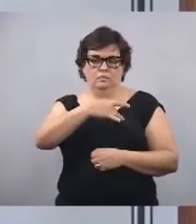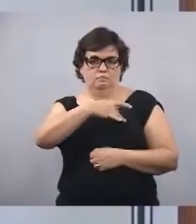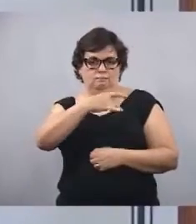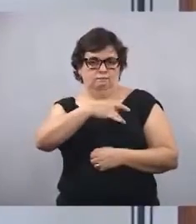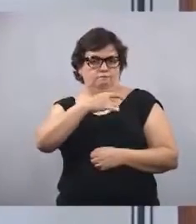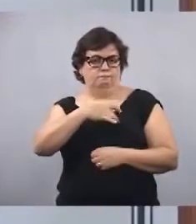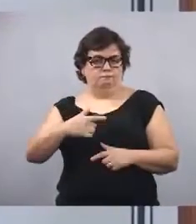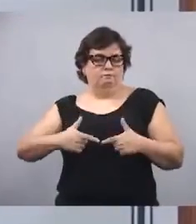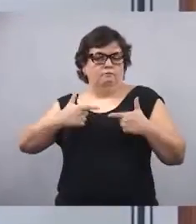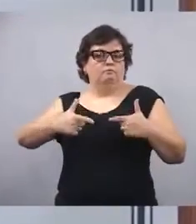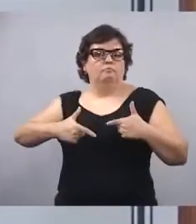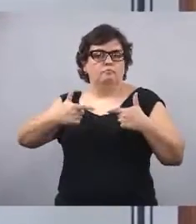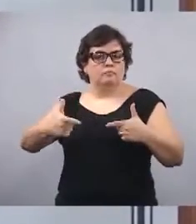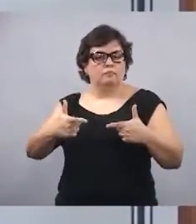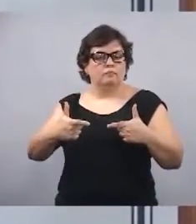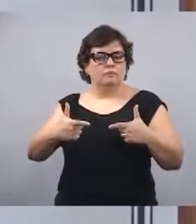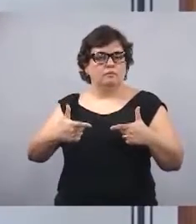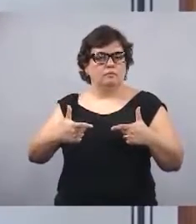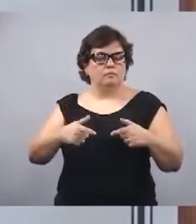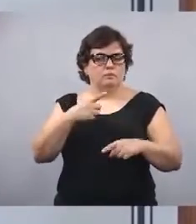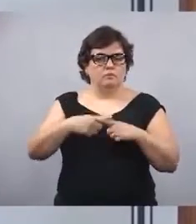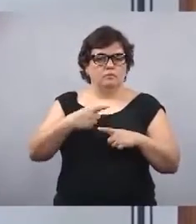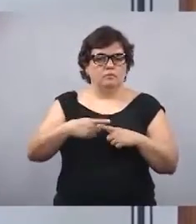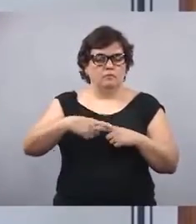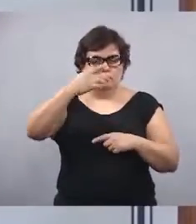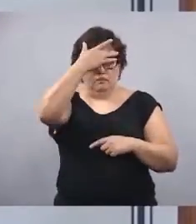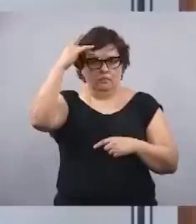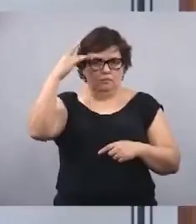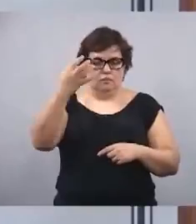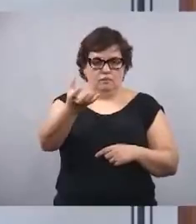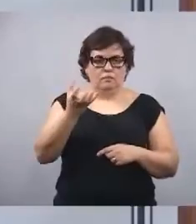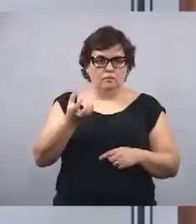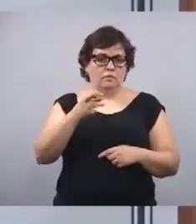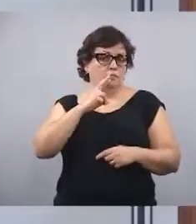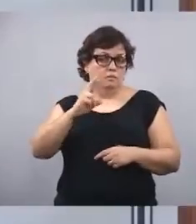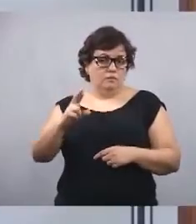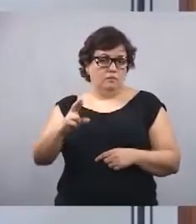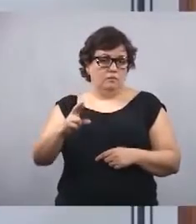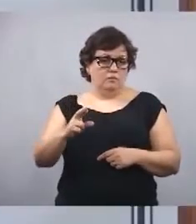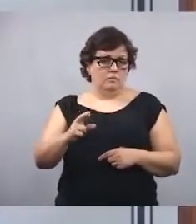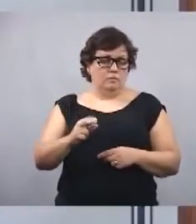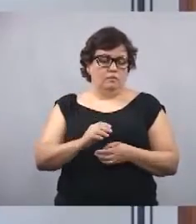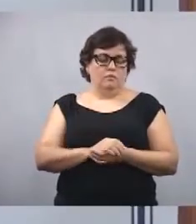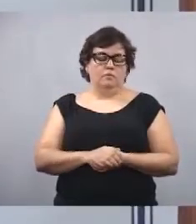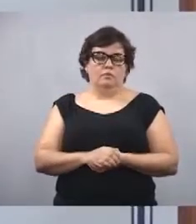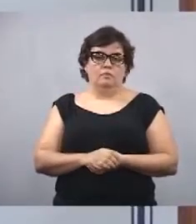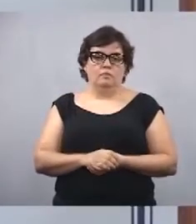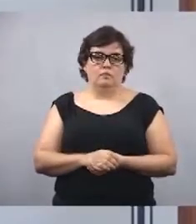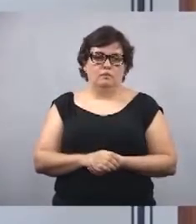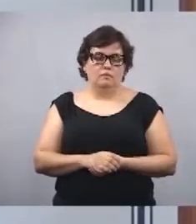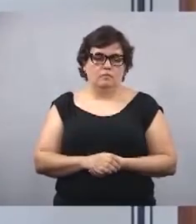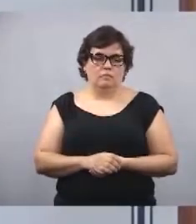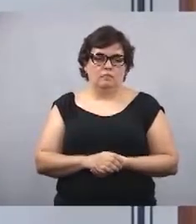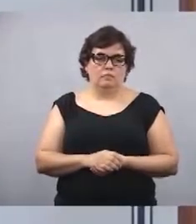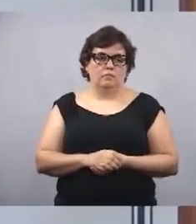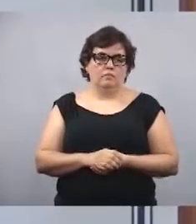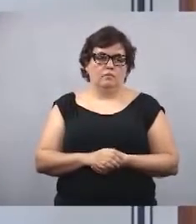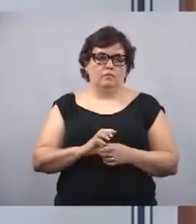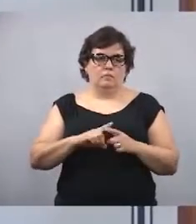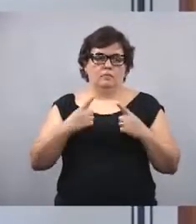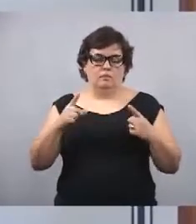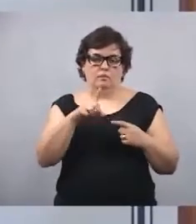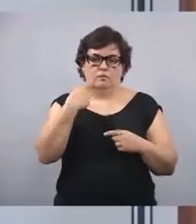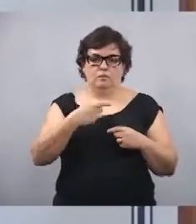solução. As pessoas querem solução, querem resultados. É óbvio que pagando o que pagam. Com dinheiro é fácil, mas a gente